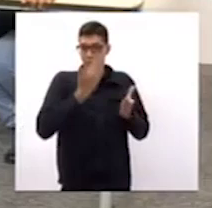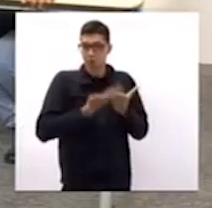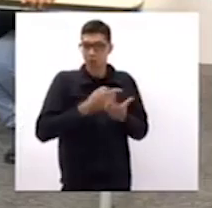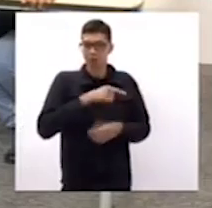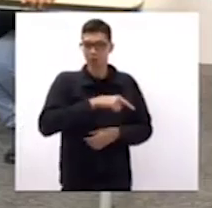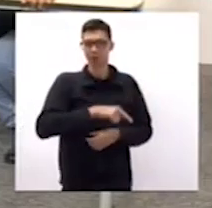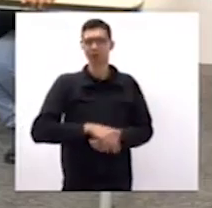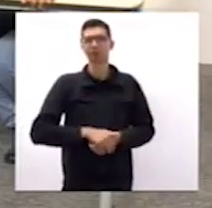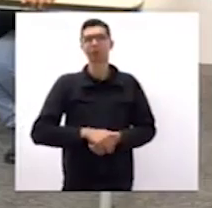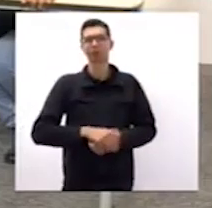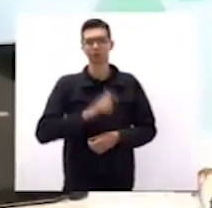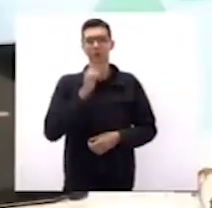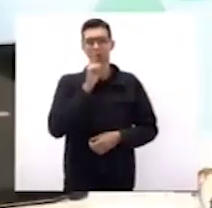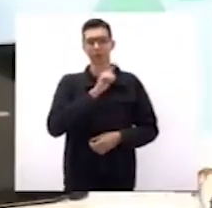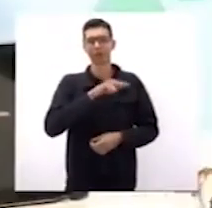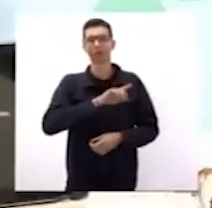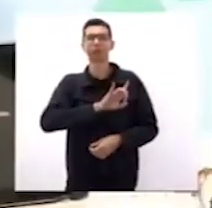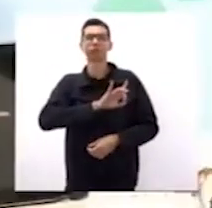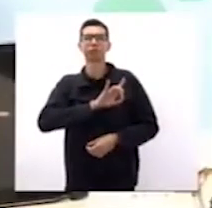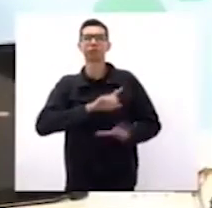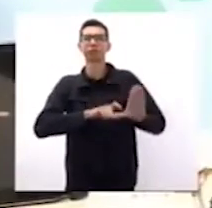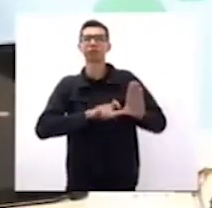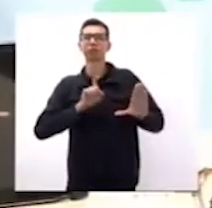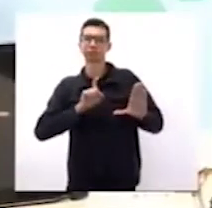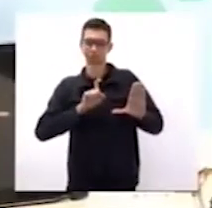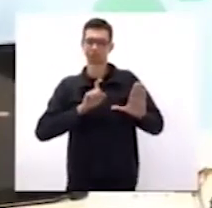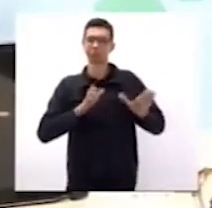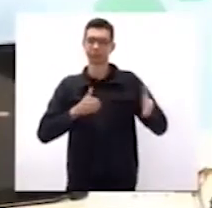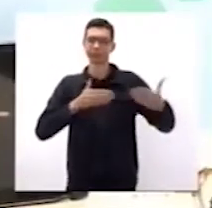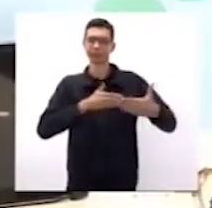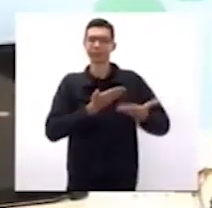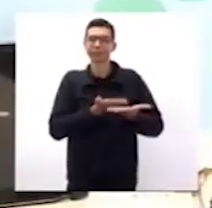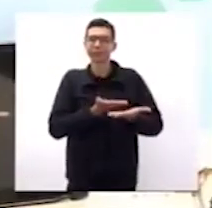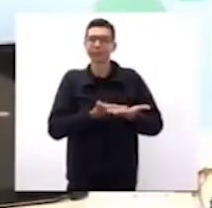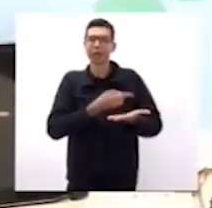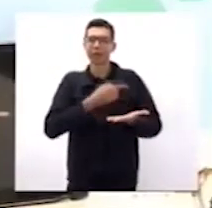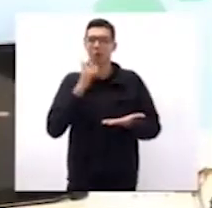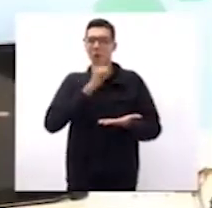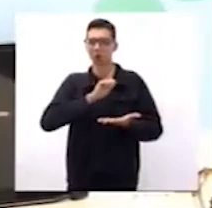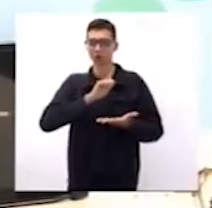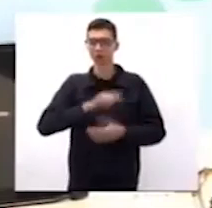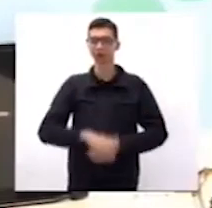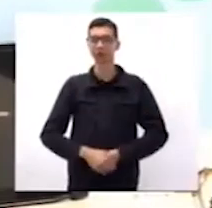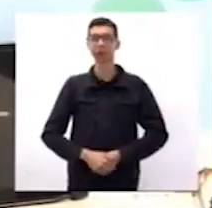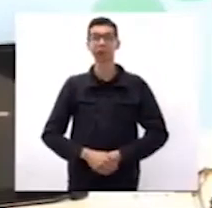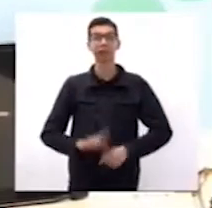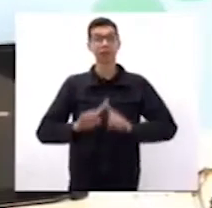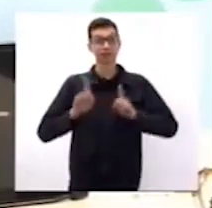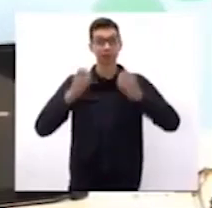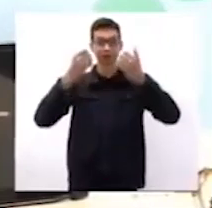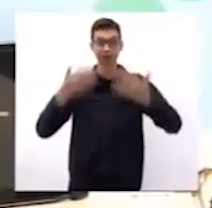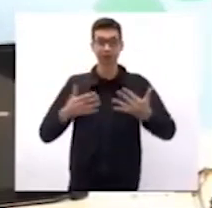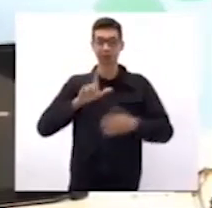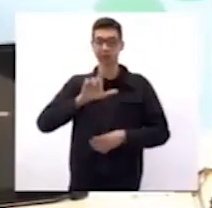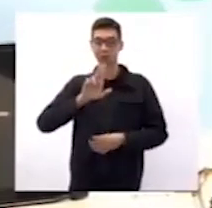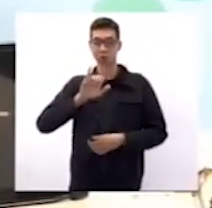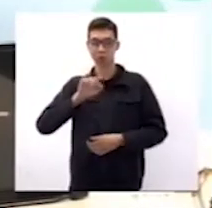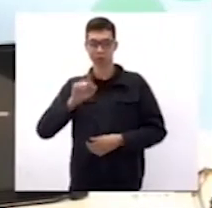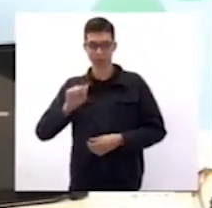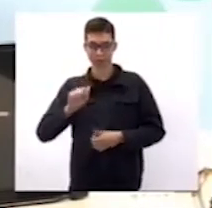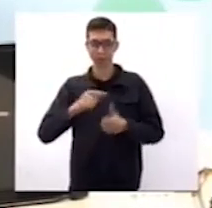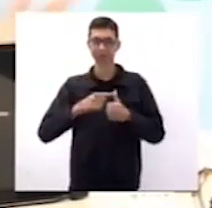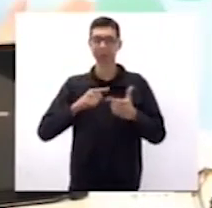tomar até engajar na sala de aula, né? Mas aqui, ó, só falando que a Luísa, Alex, Silvana,